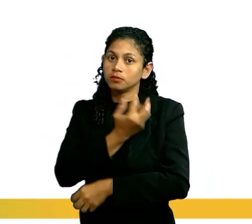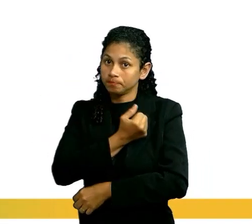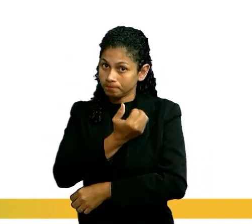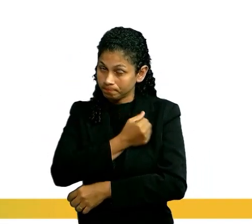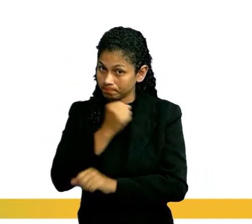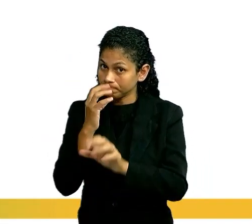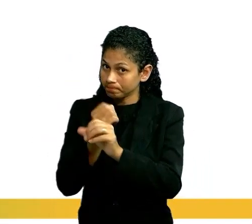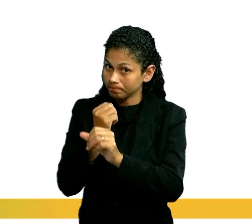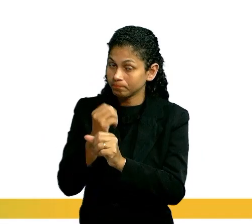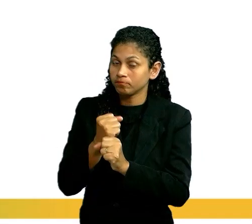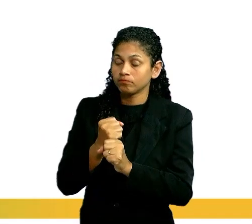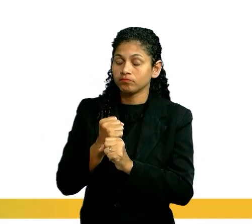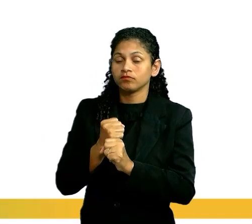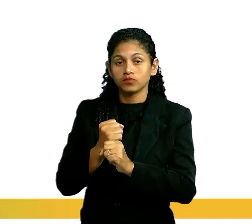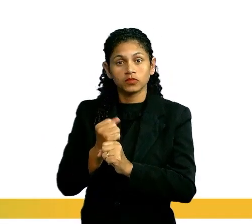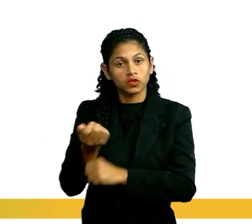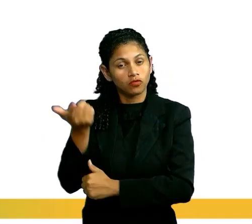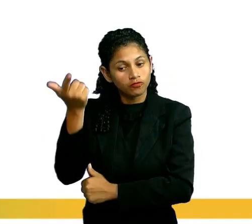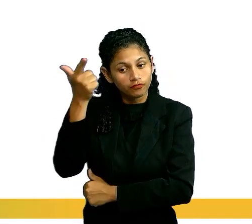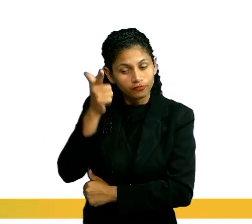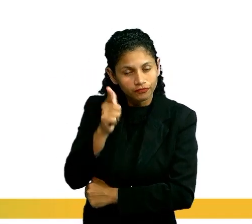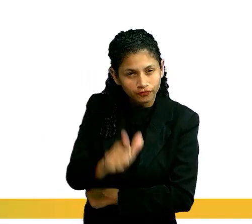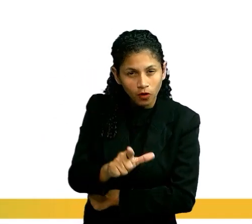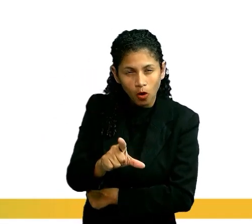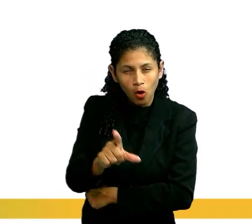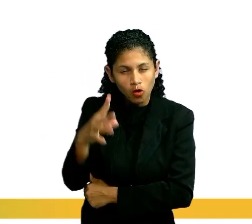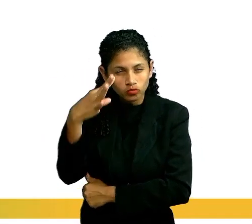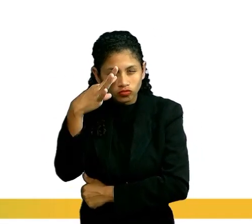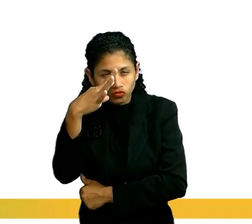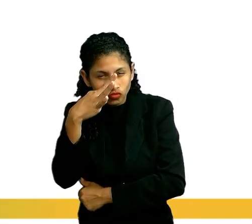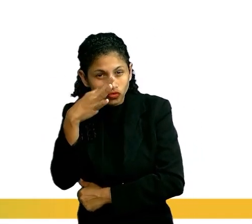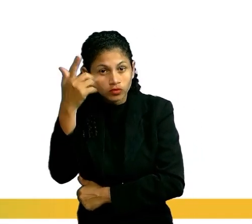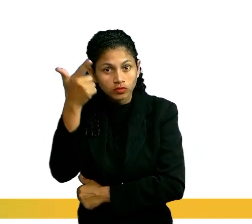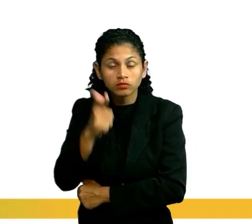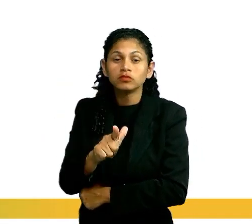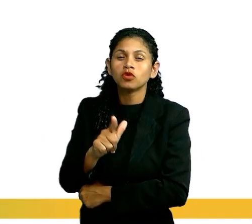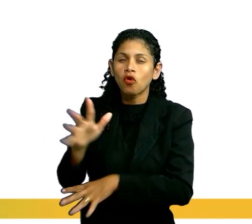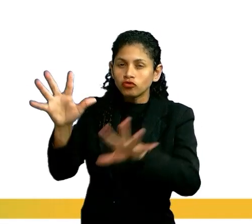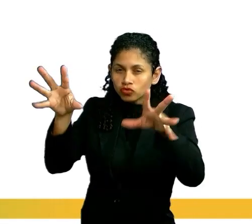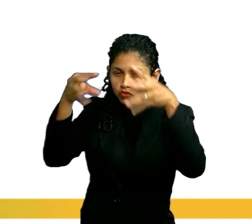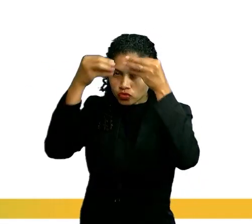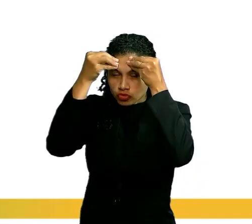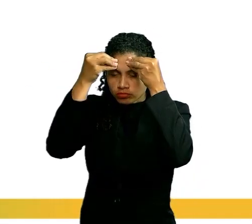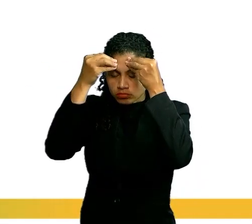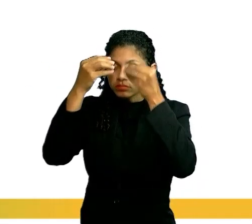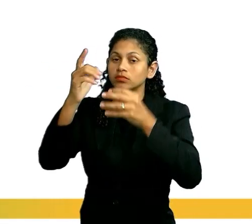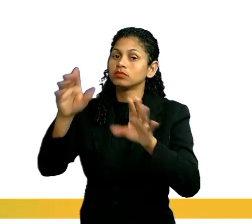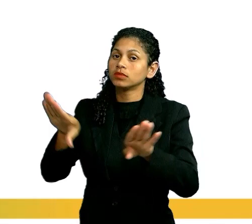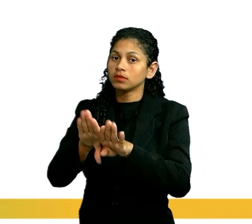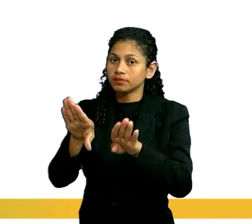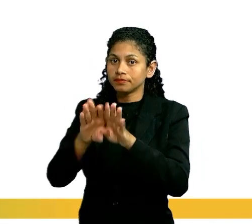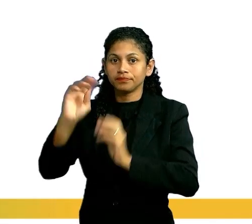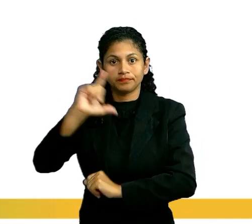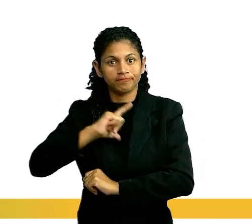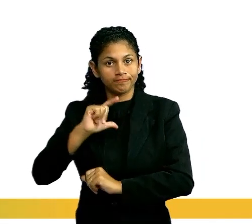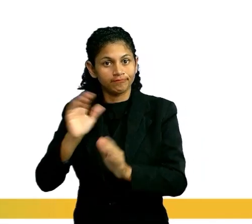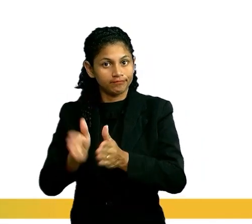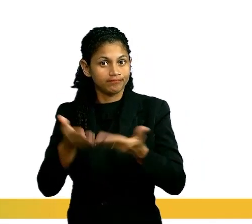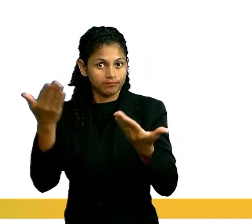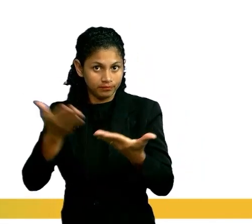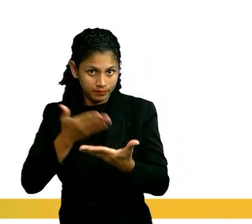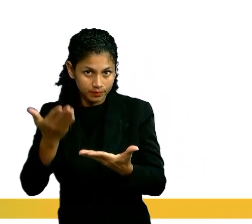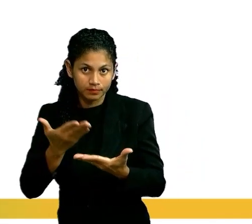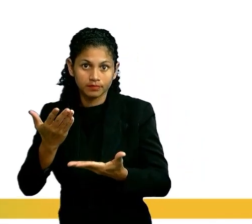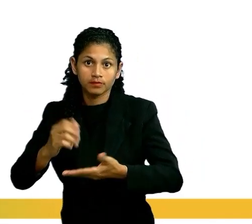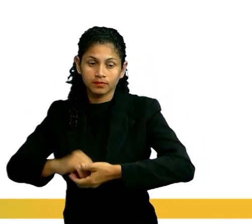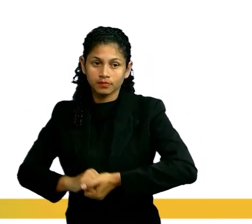Então, basta revisar essa aula que você vai memorizando, como também tem nos livros, tá? Vamos trabalhar isso na